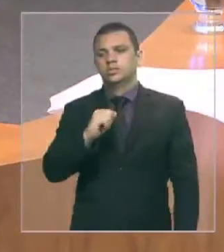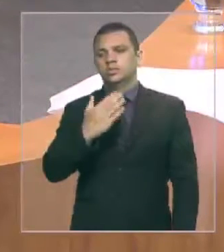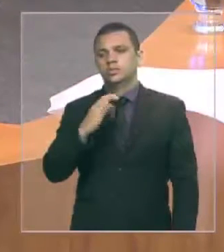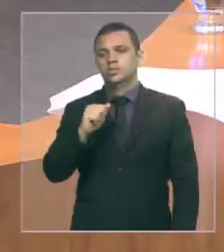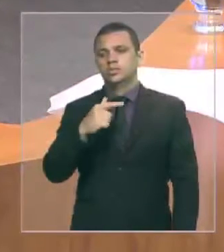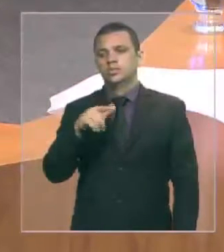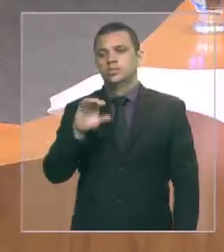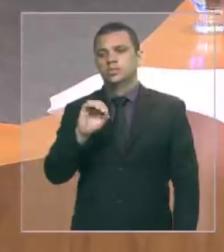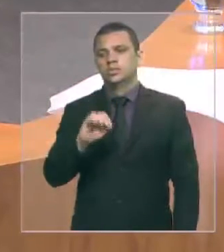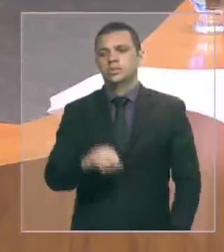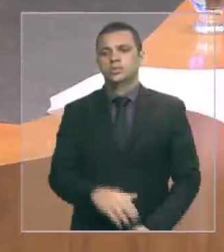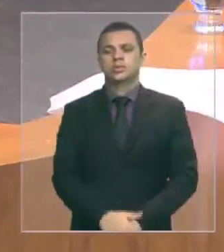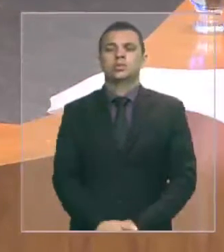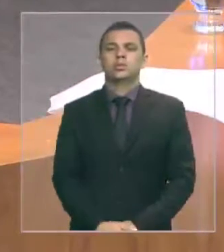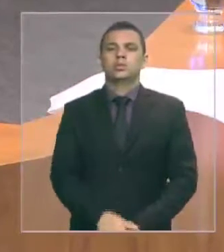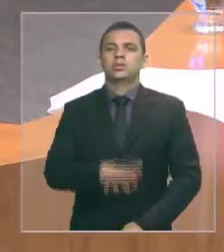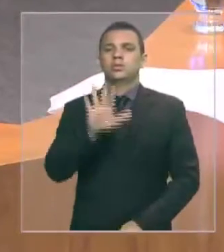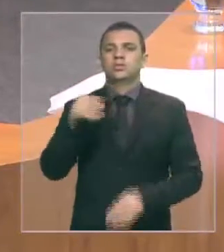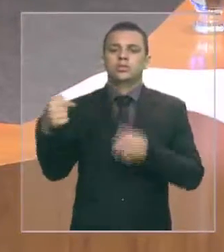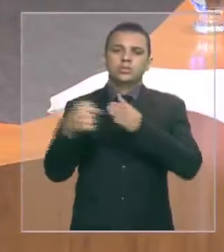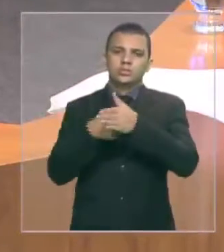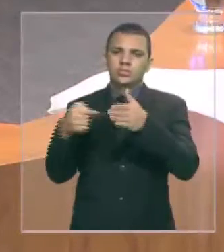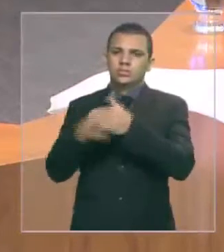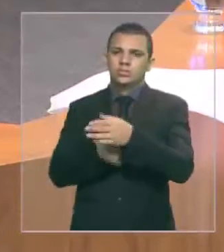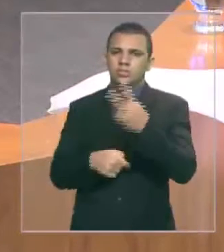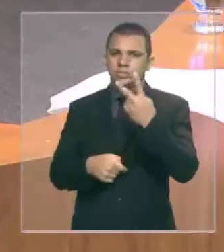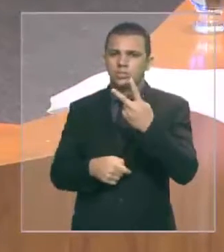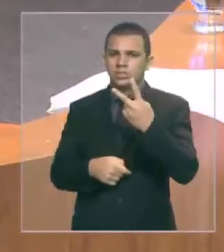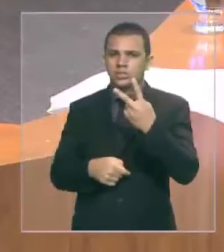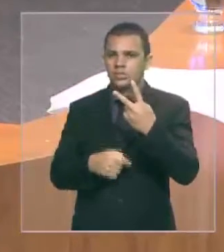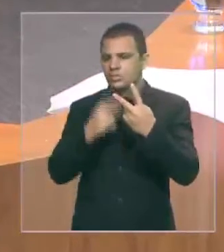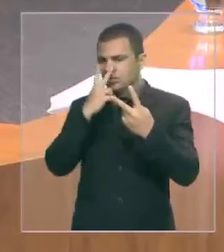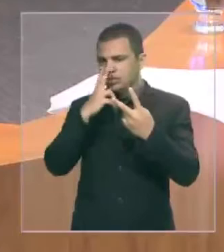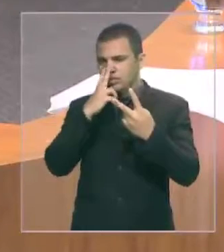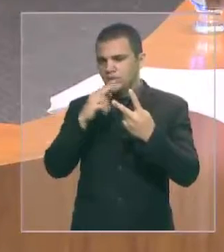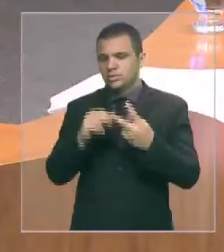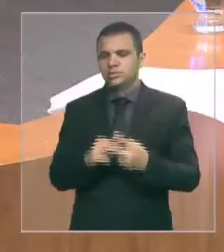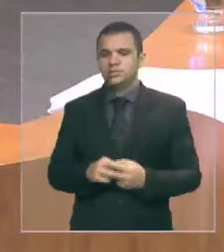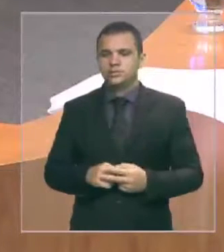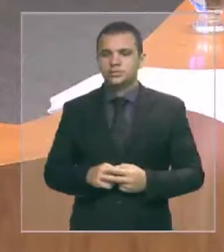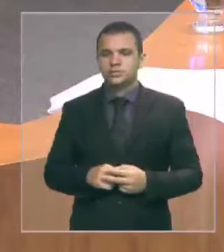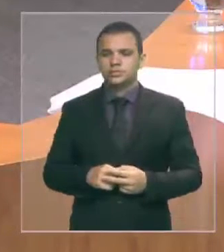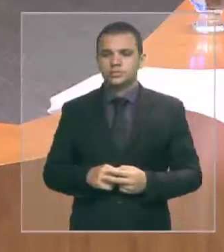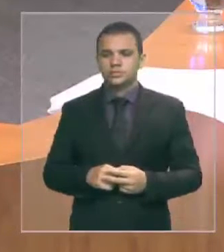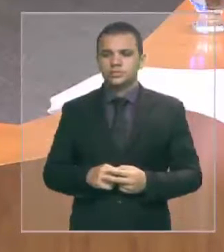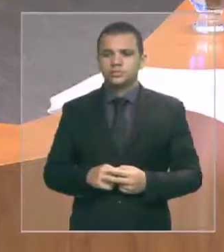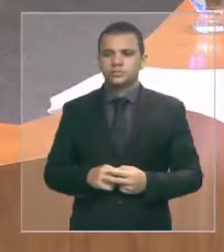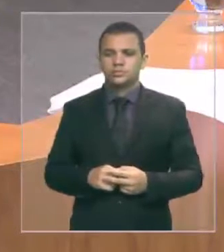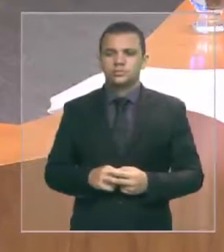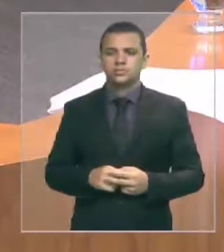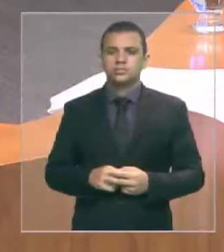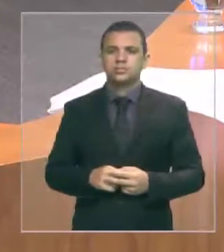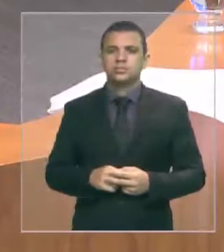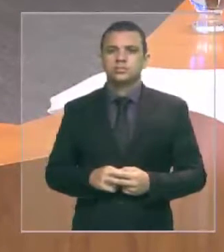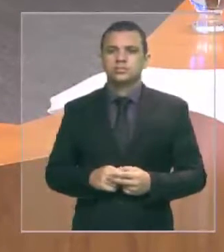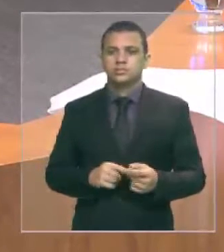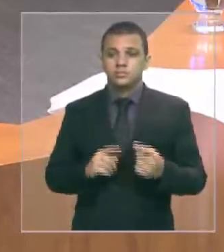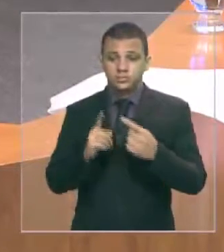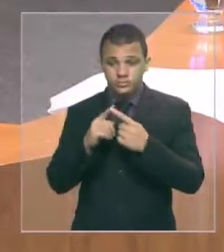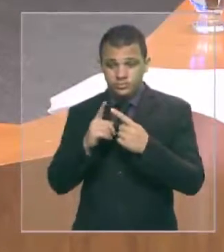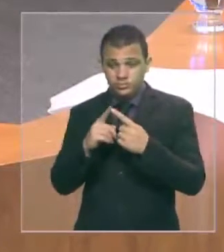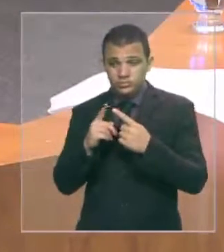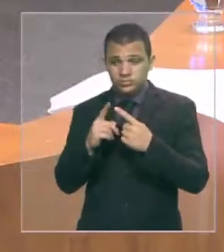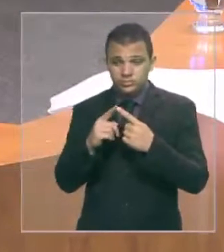dele. Mas as duas perguntas, salvo engano, senhor deputado Bira do Pindaré. A